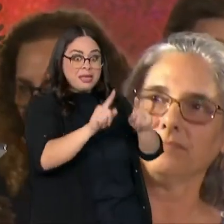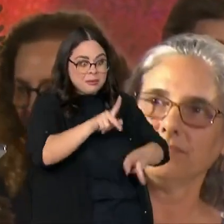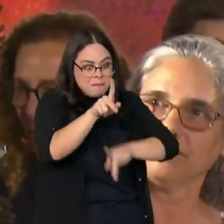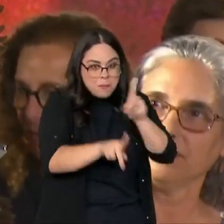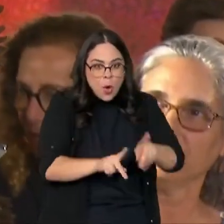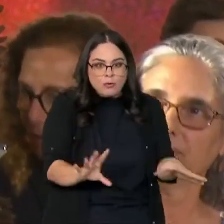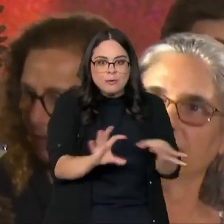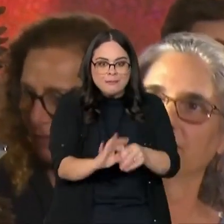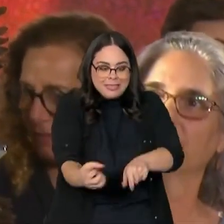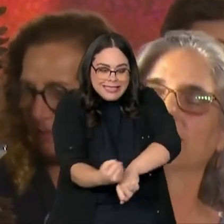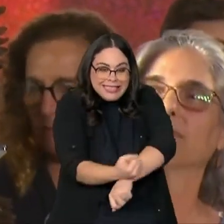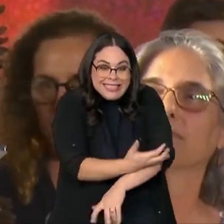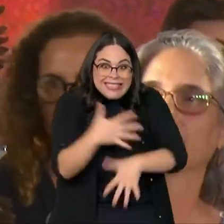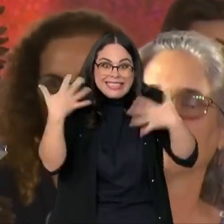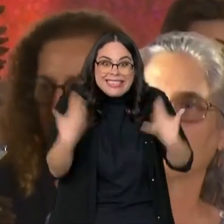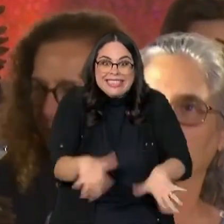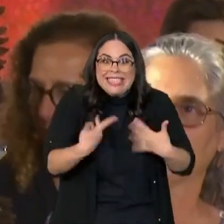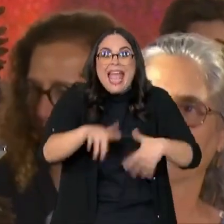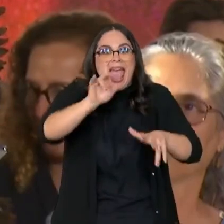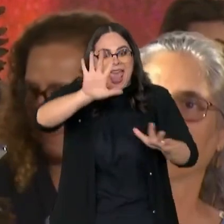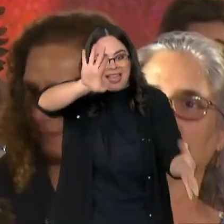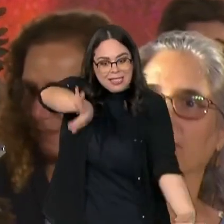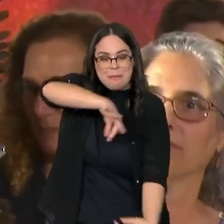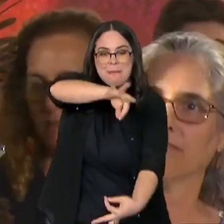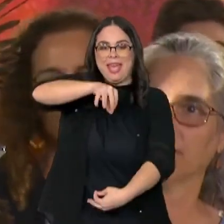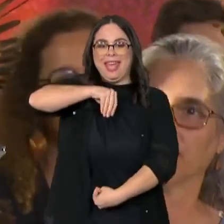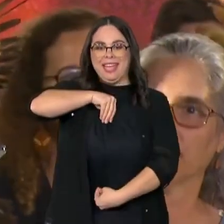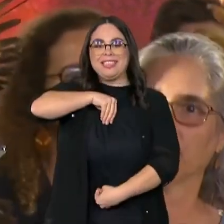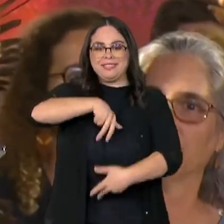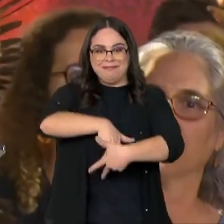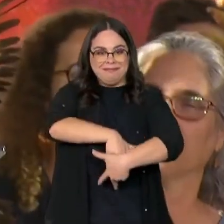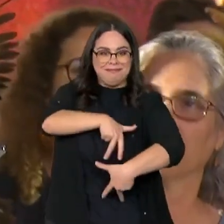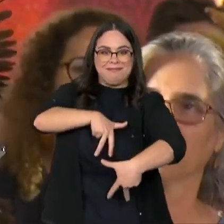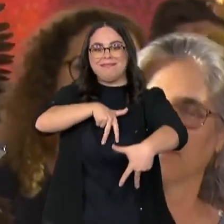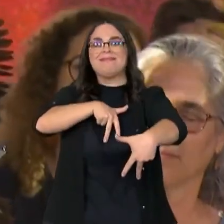os tupinambás é uma entidade.